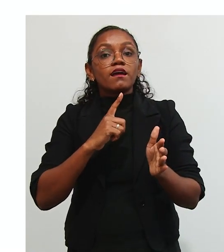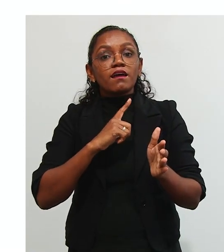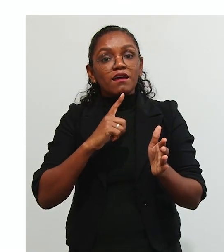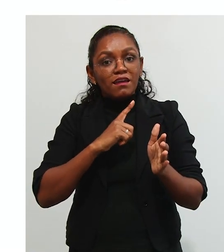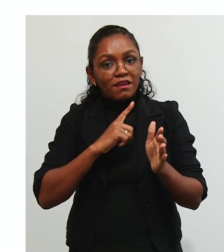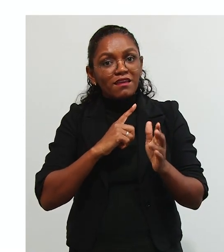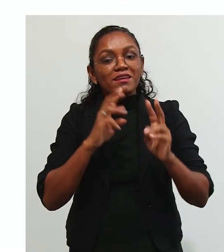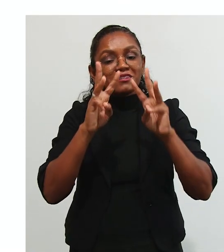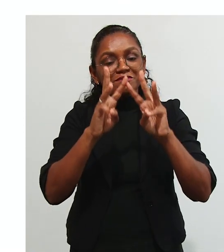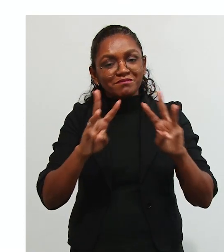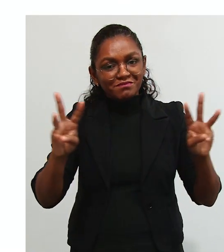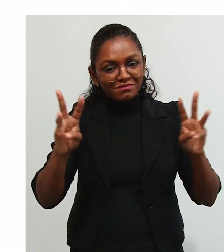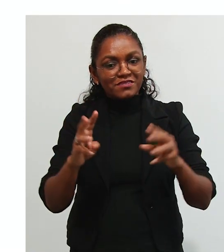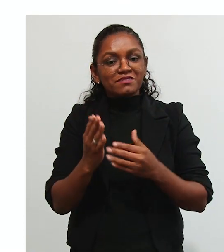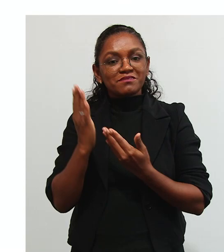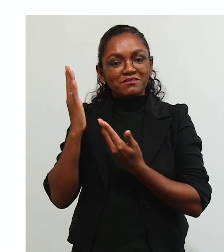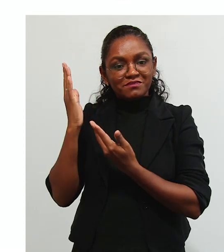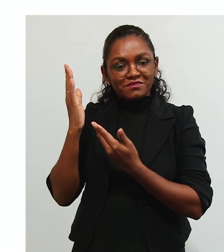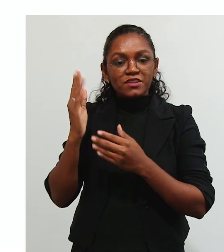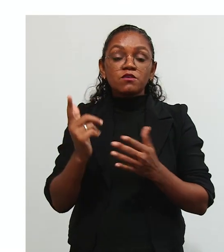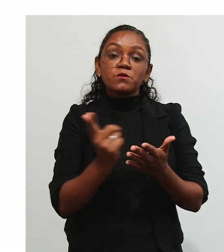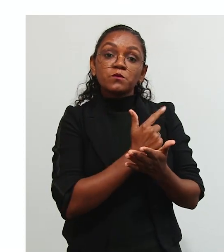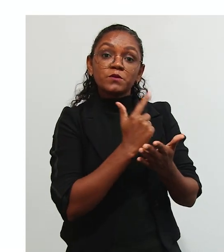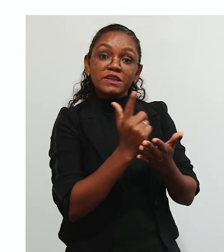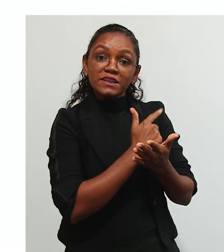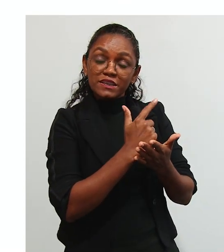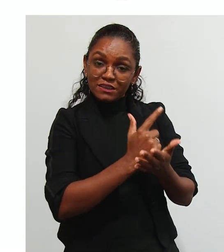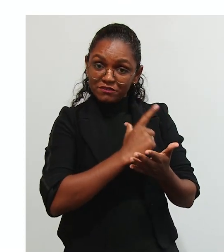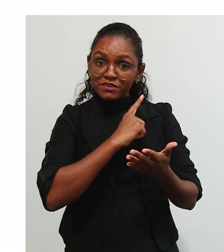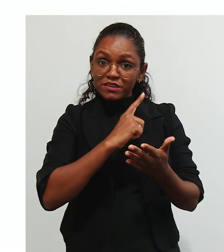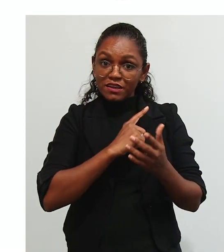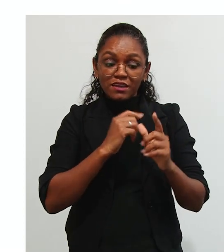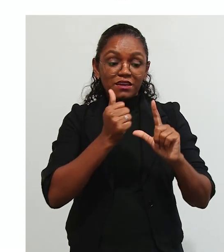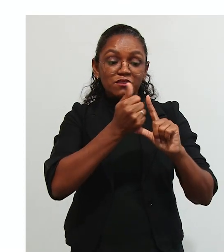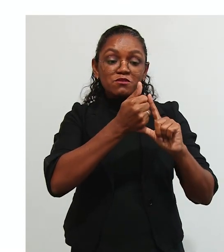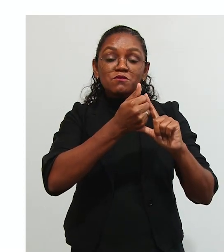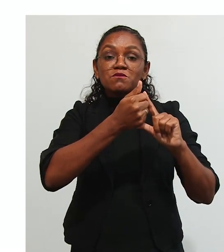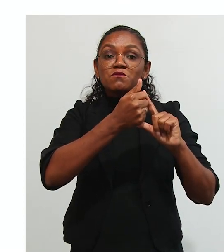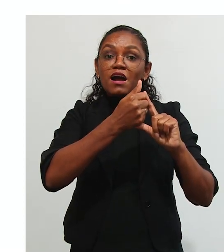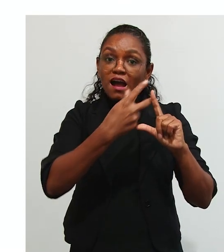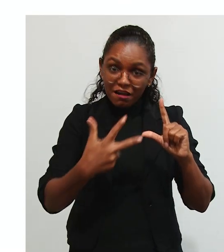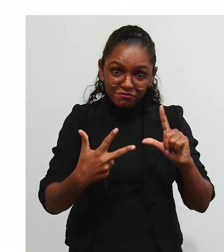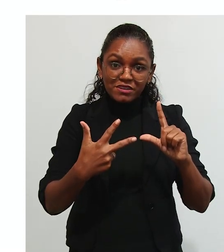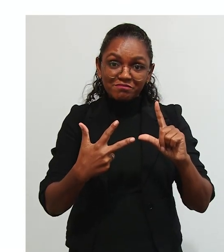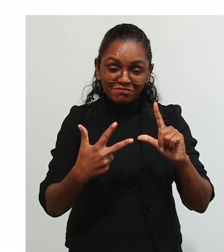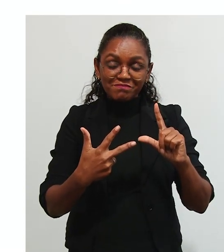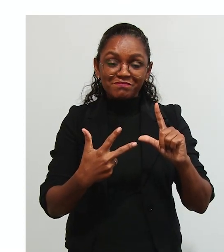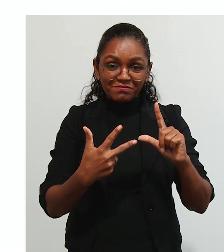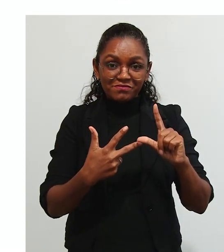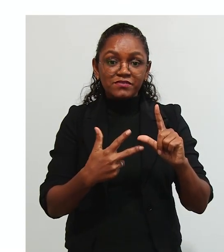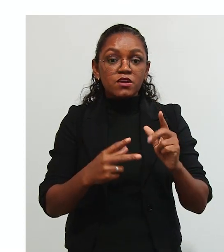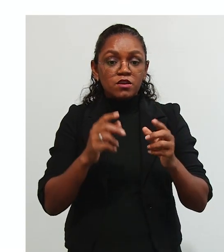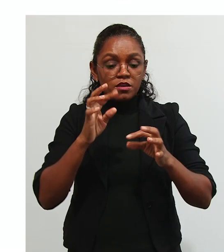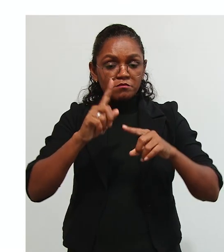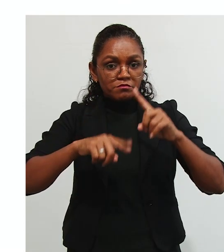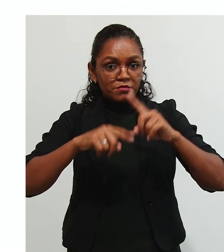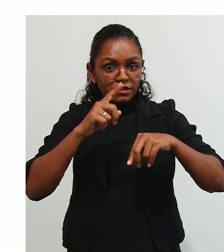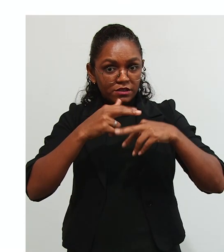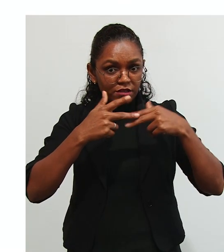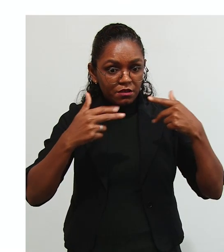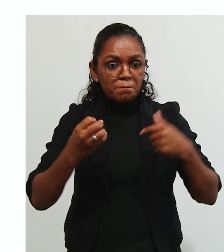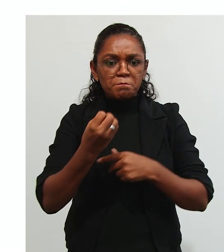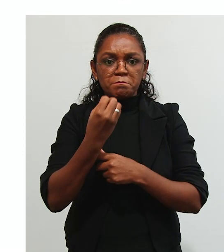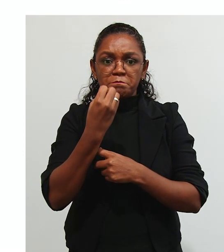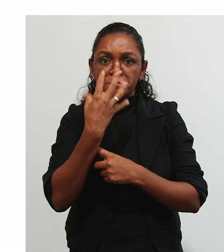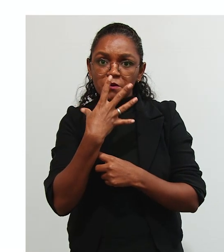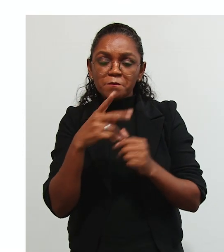livro especificamente sobre John Dewey, que está disponível, um material muito bom, organizado